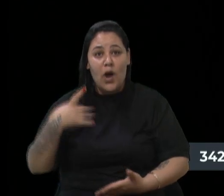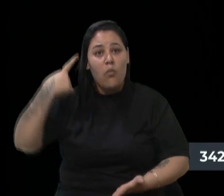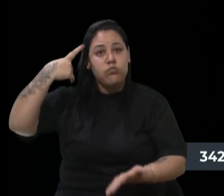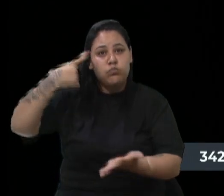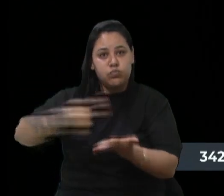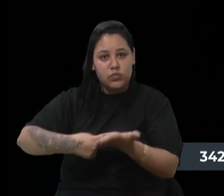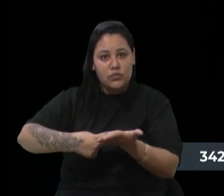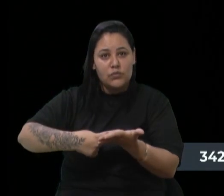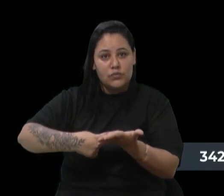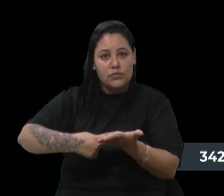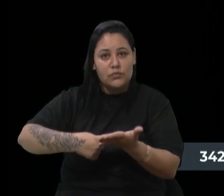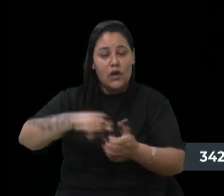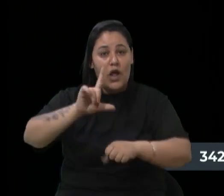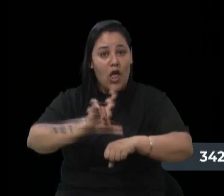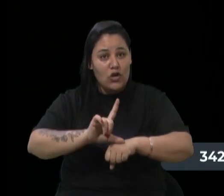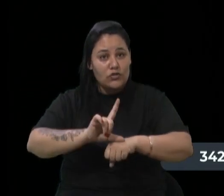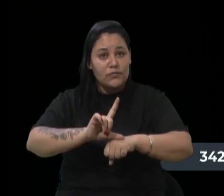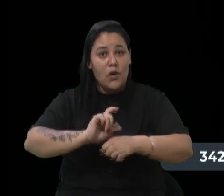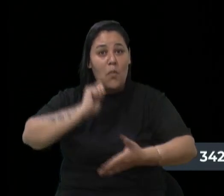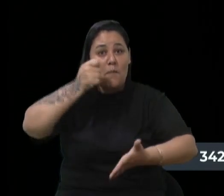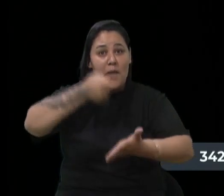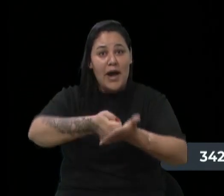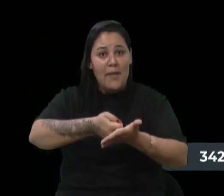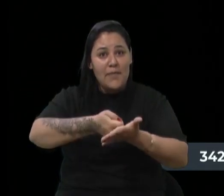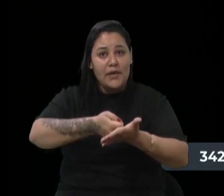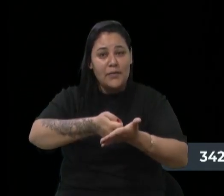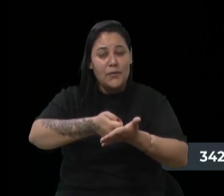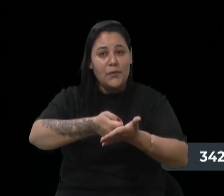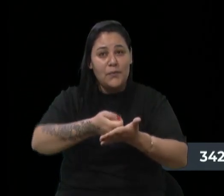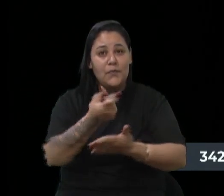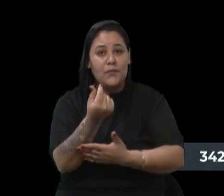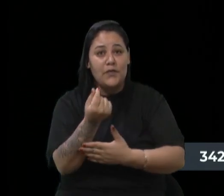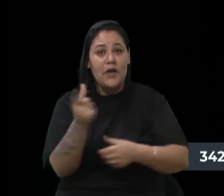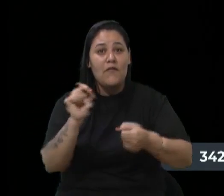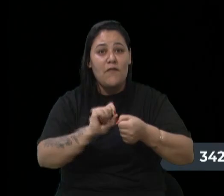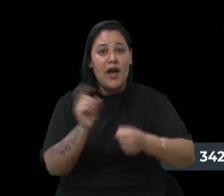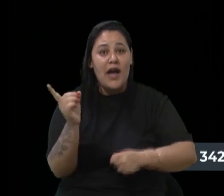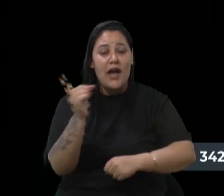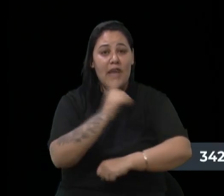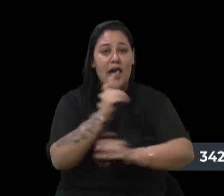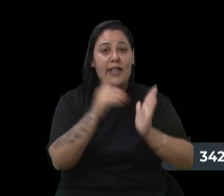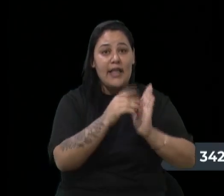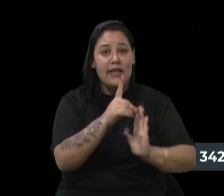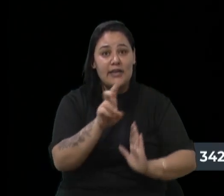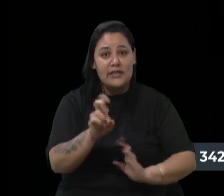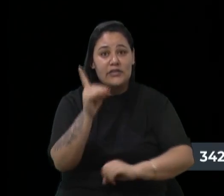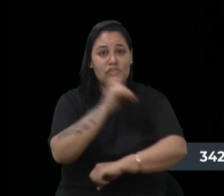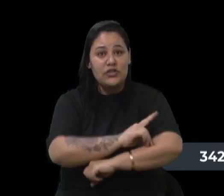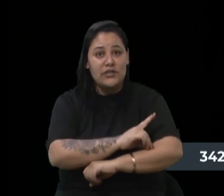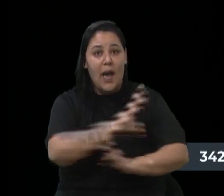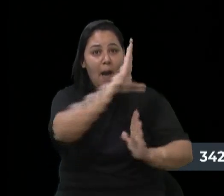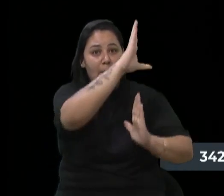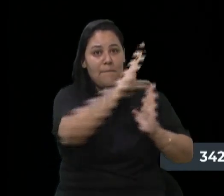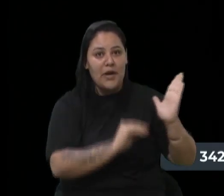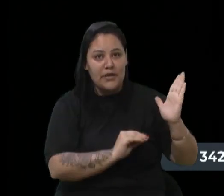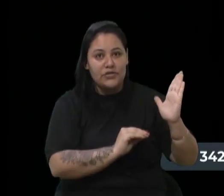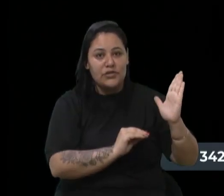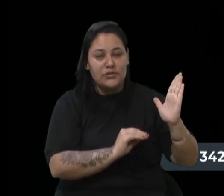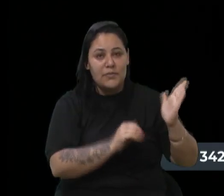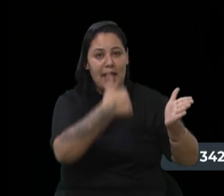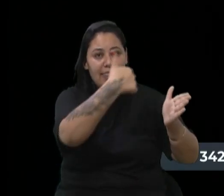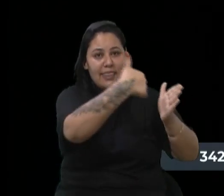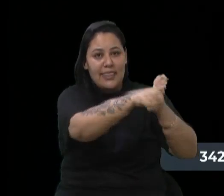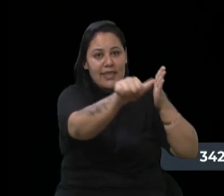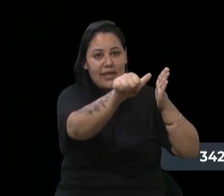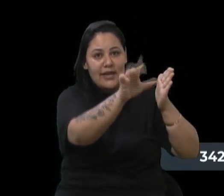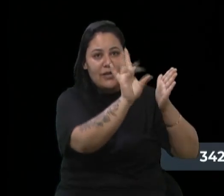com a concessionária. O pagamento da tarifa pode ser feito em até 15 dias. Para pagar, é possível instalar uma tag no veículo ou